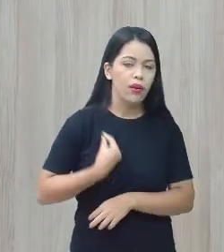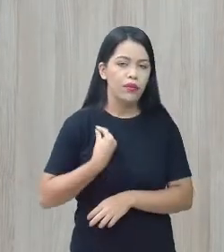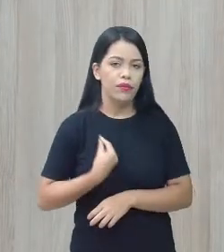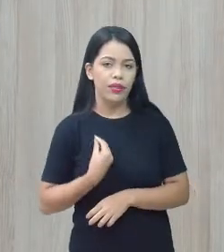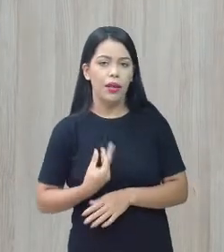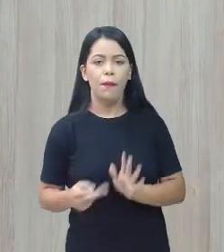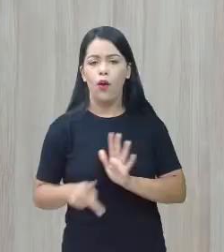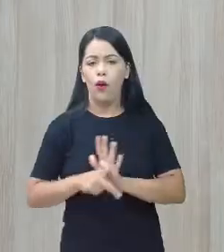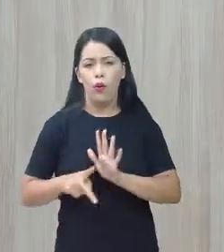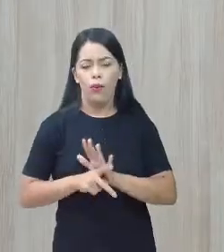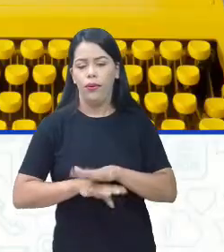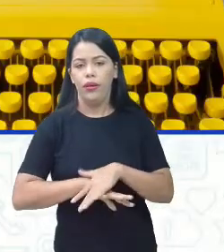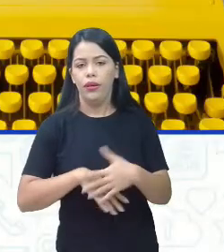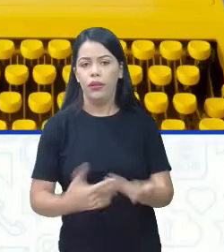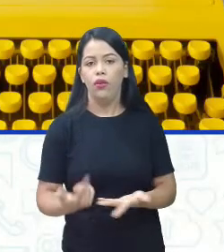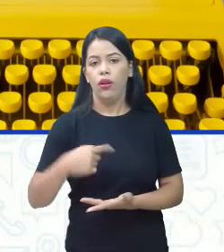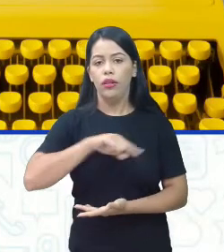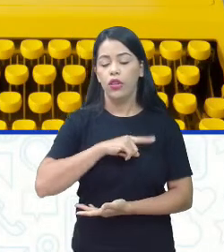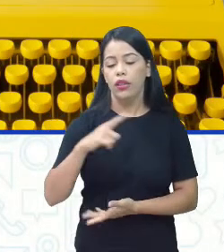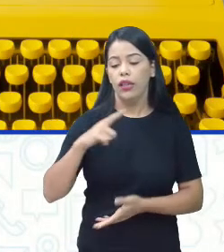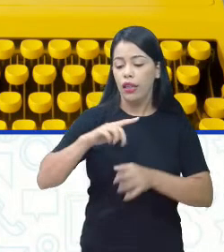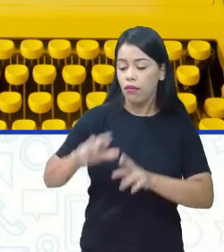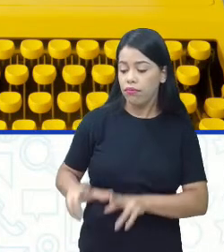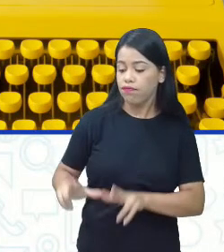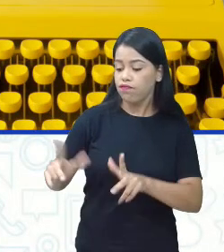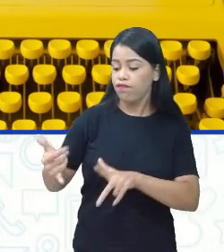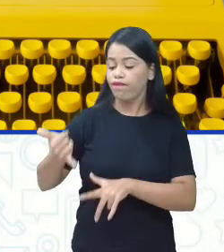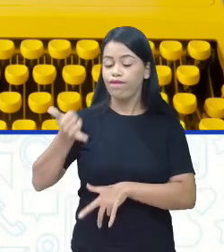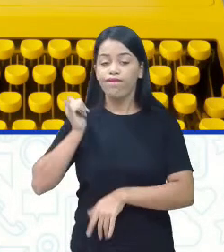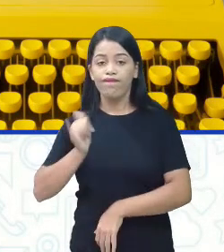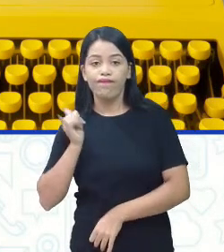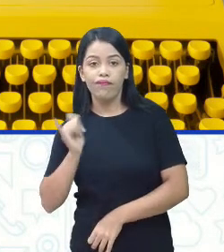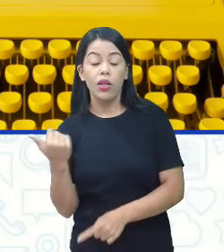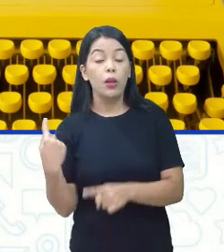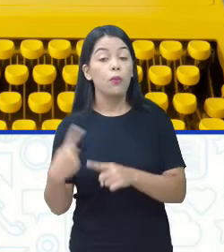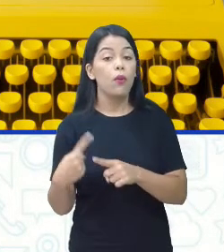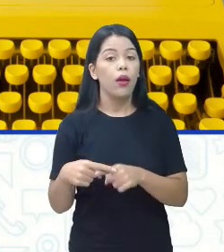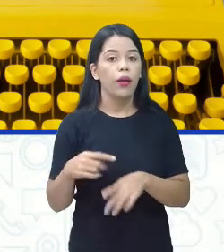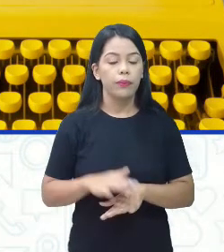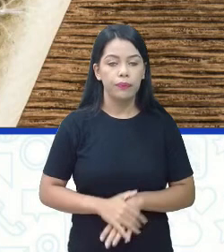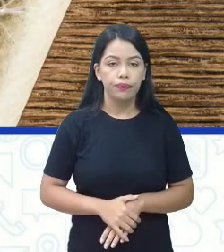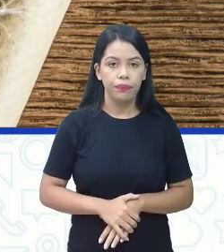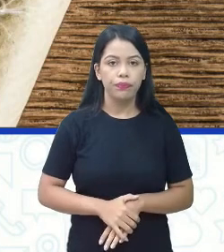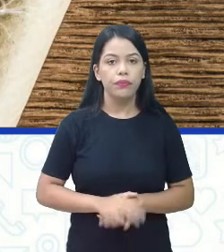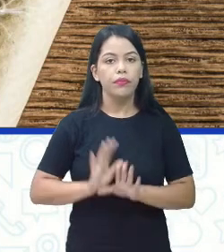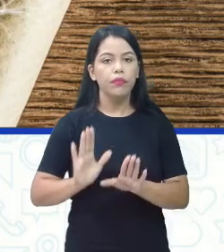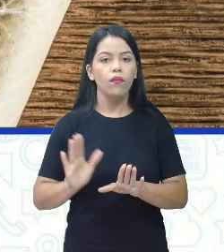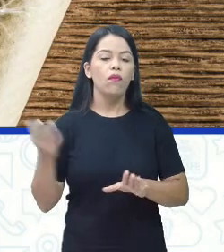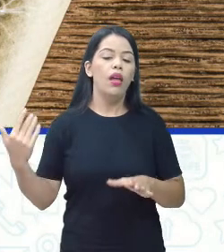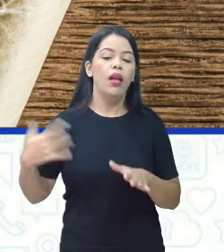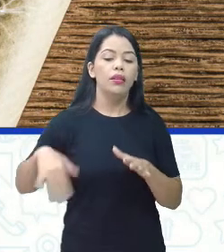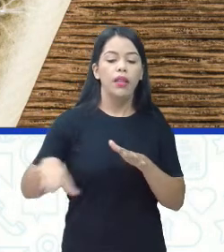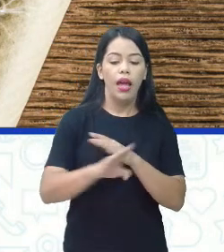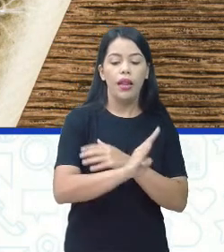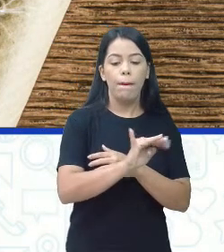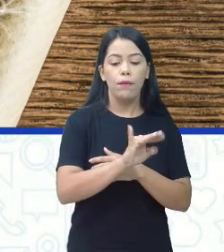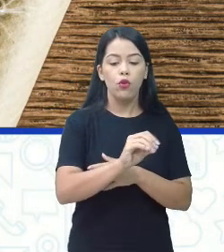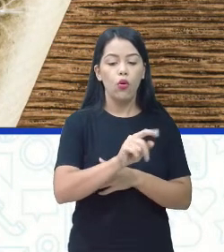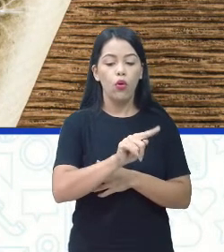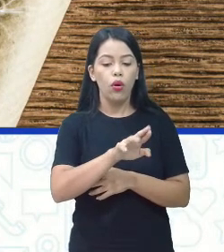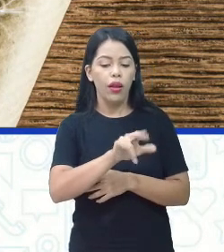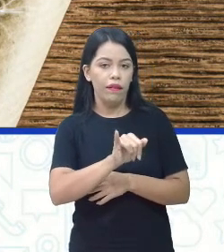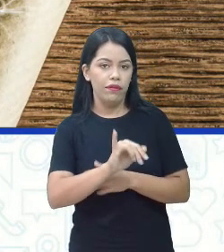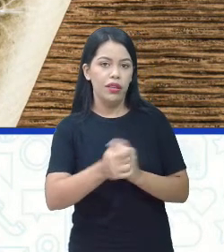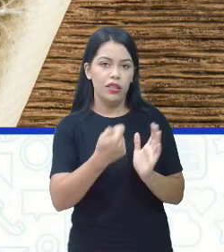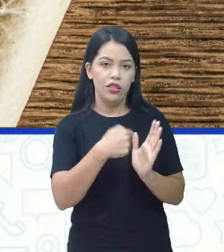E aí também a gente tem o quê? Uma diferença narrativa. Por quê? Na biografia, a gente tem uma escrita em